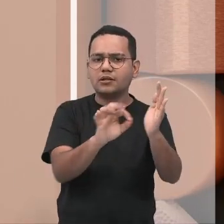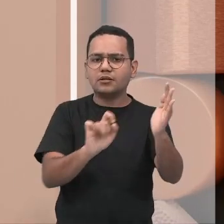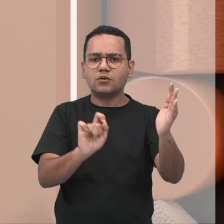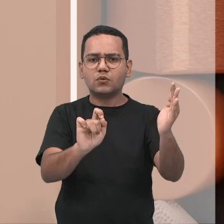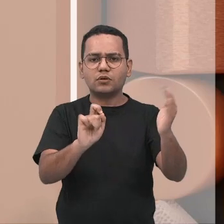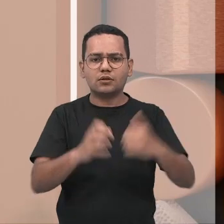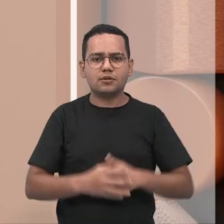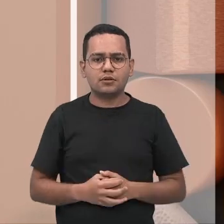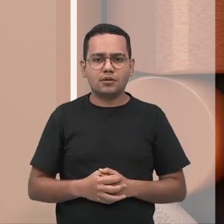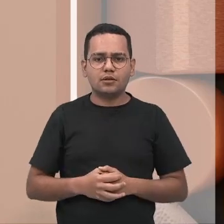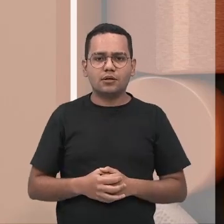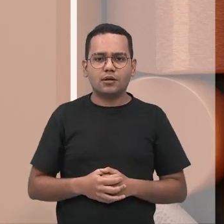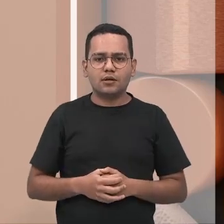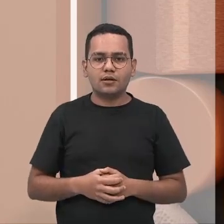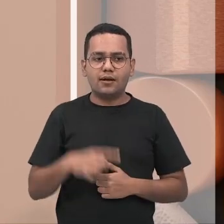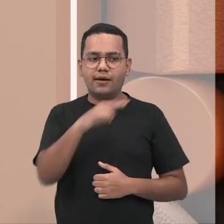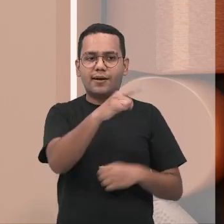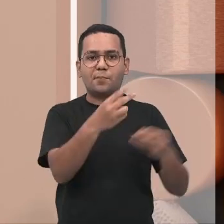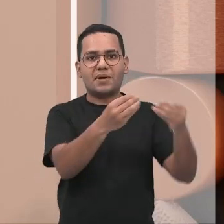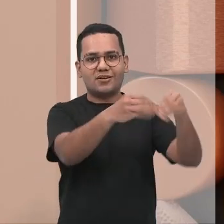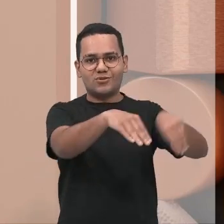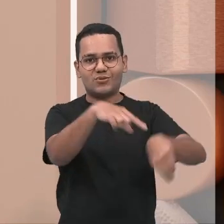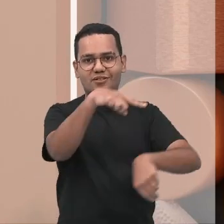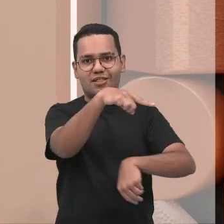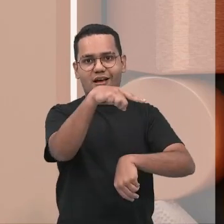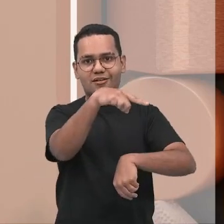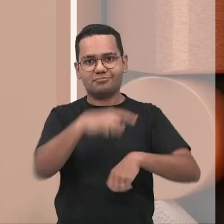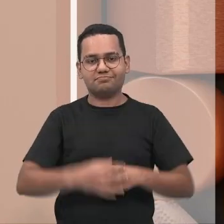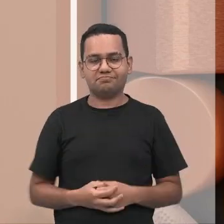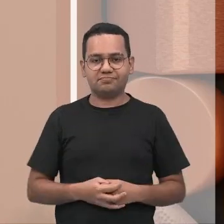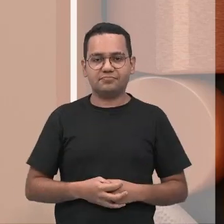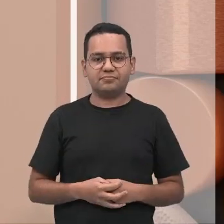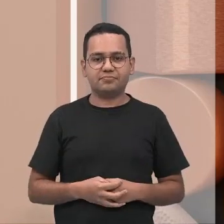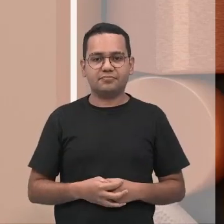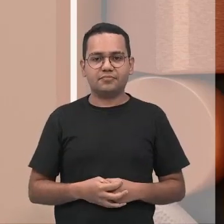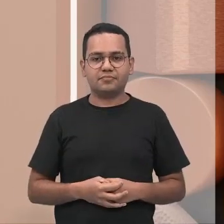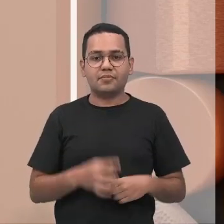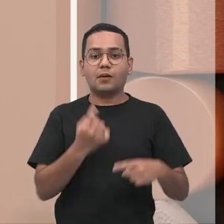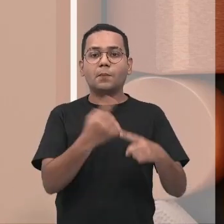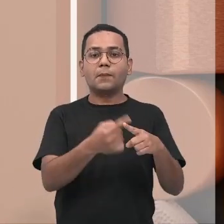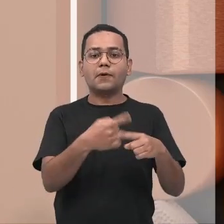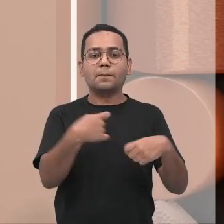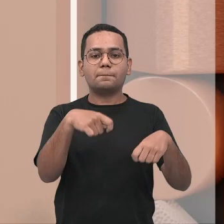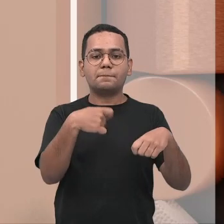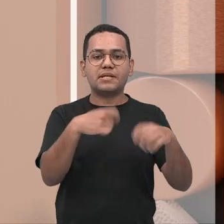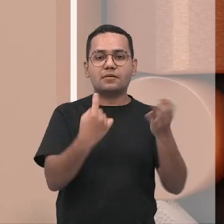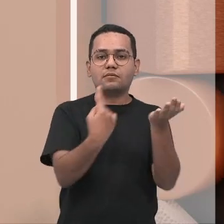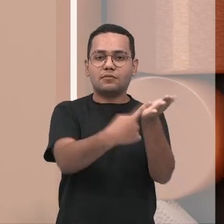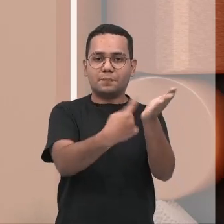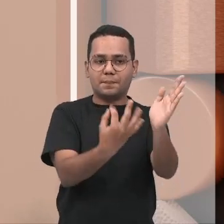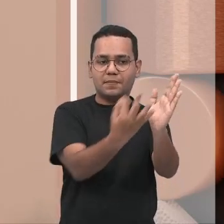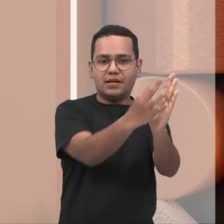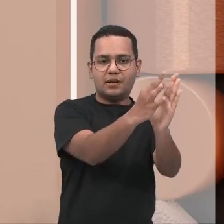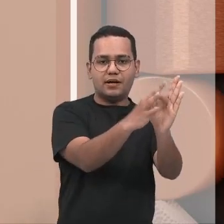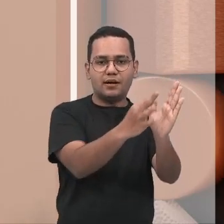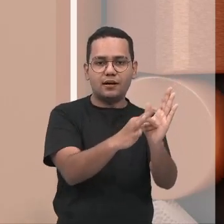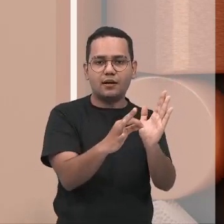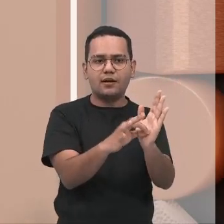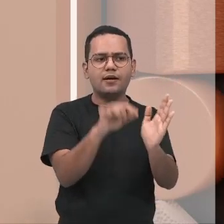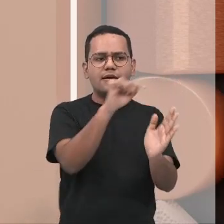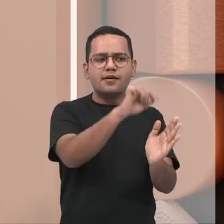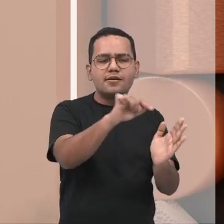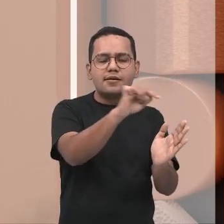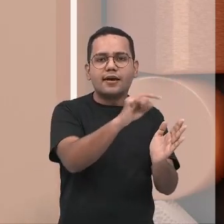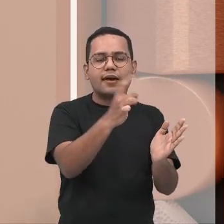totalmente desfavorável para a Alemanha, que teve ali que assinar um tratado que basicamente era humilhante